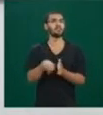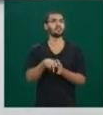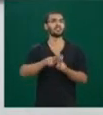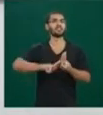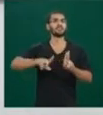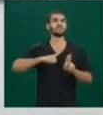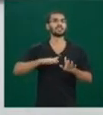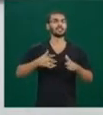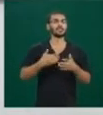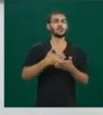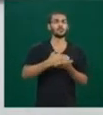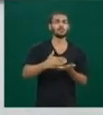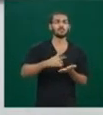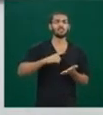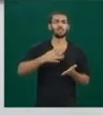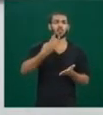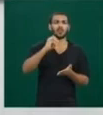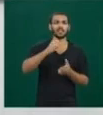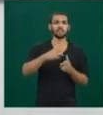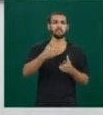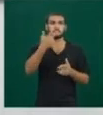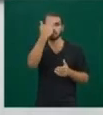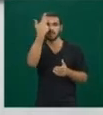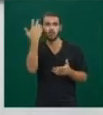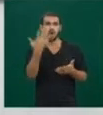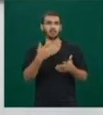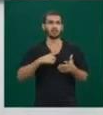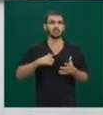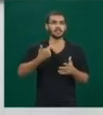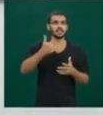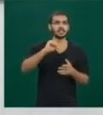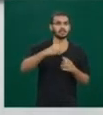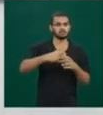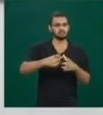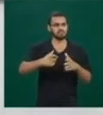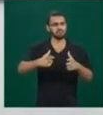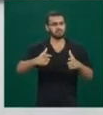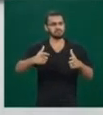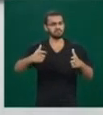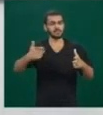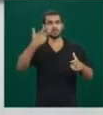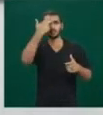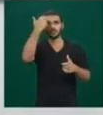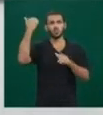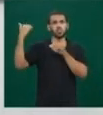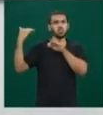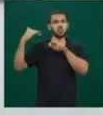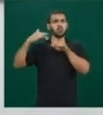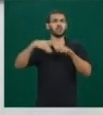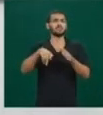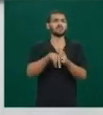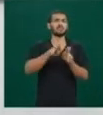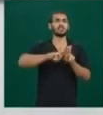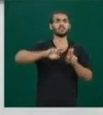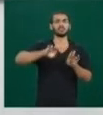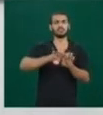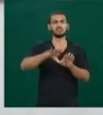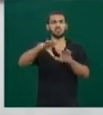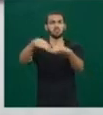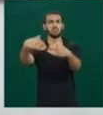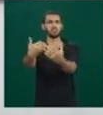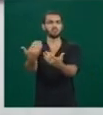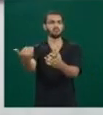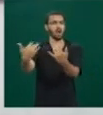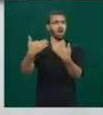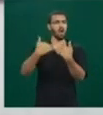mais de 40 pessoas, já chegou a 130. Ele vem crescendo e atraindo gente de dentro e também de fora da universidade.